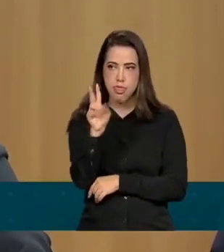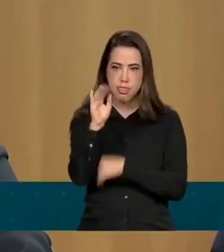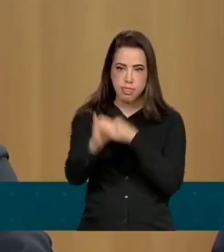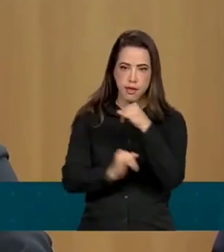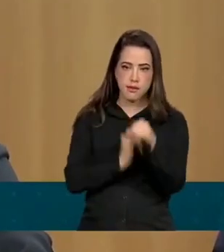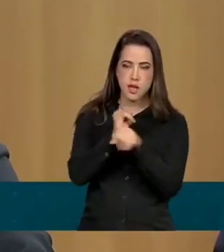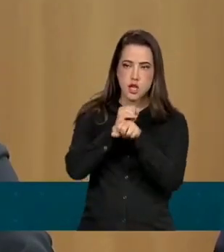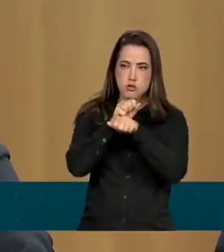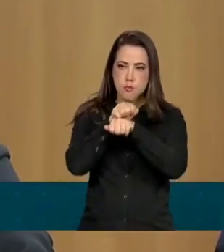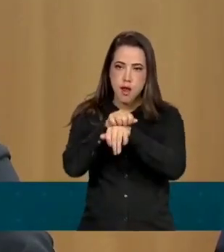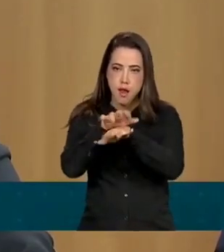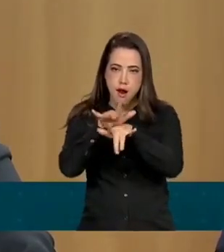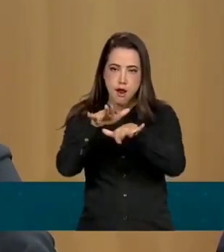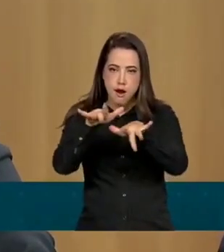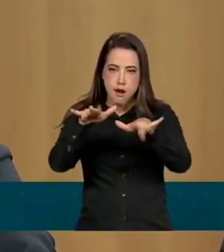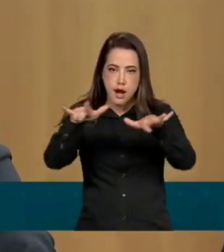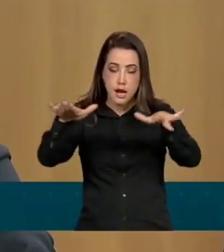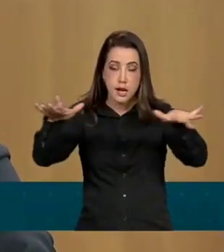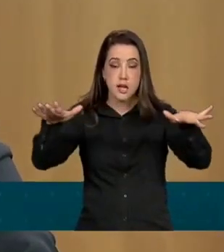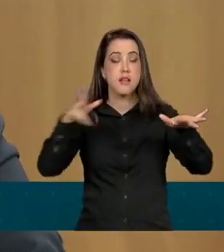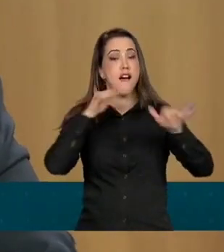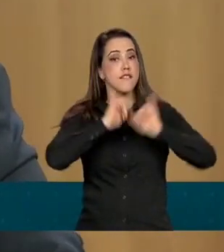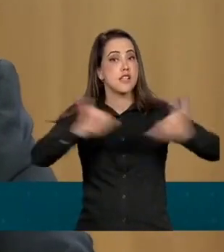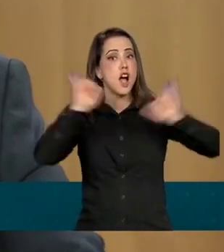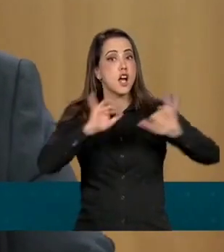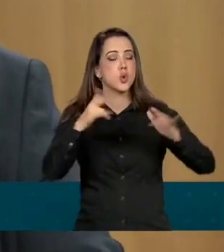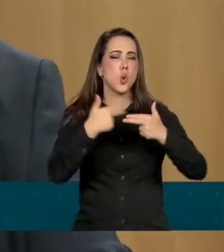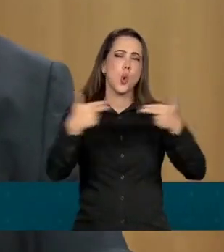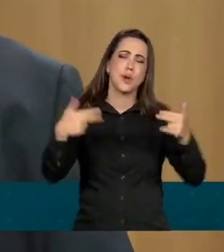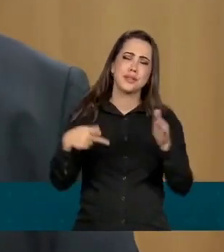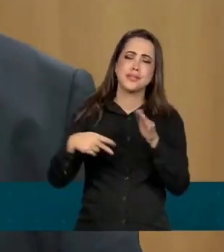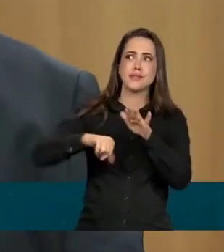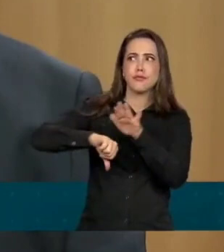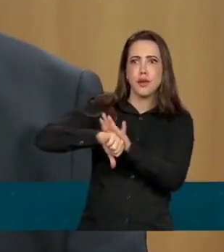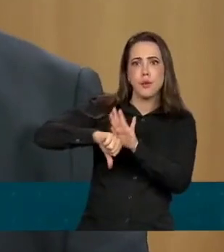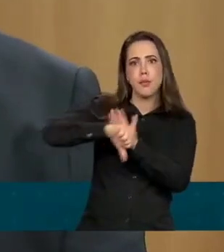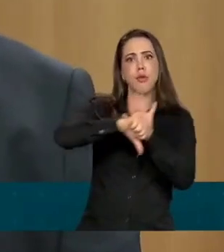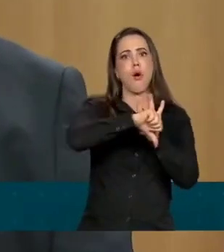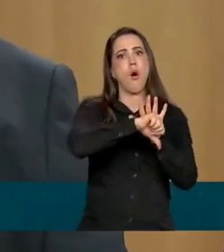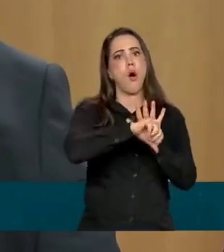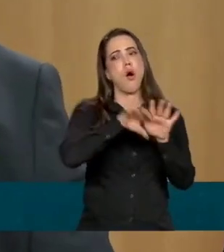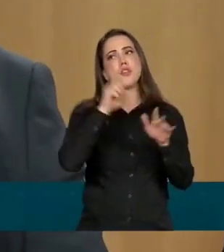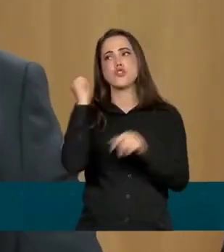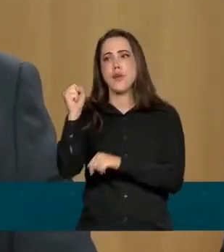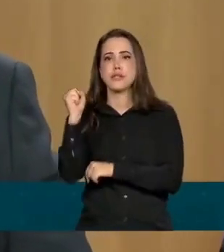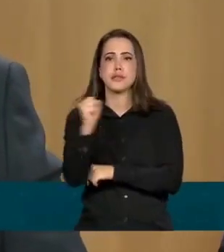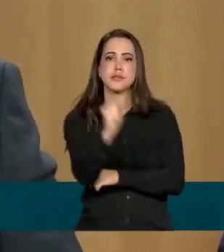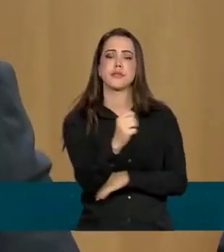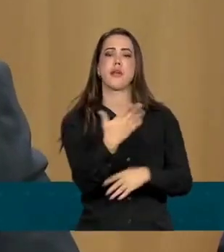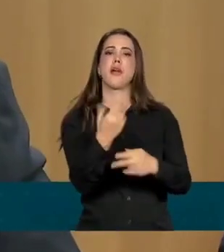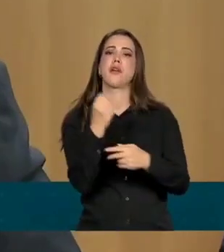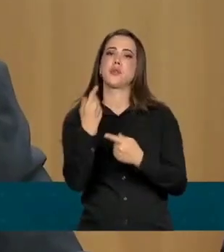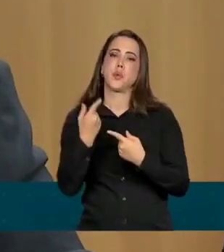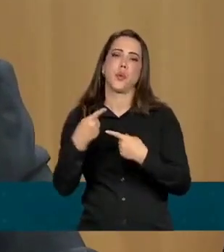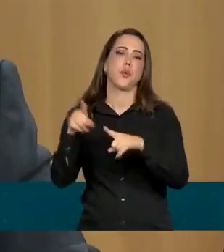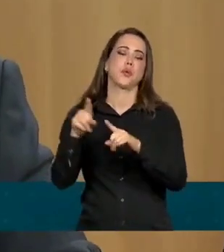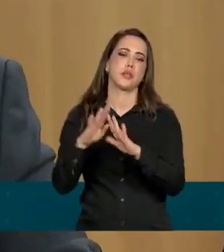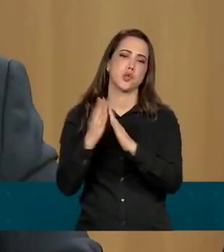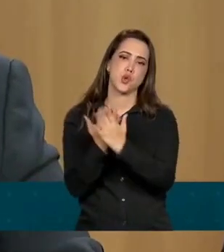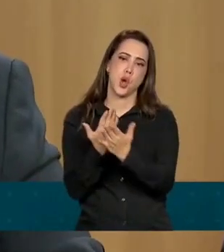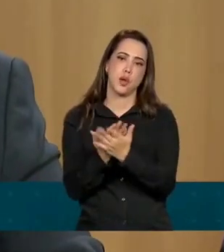propagando, difundindo, fazendo apologia de ataques ou violência contra